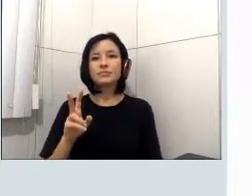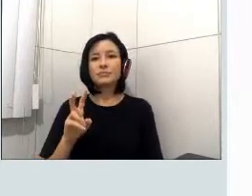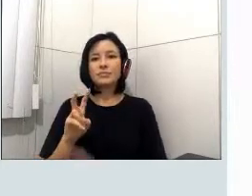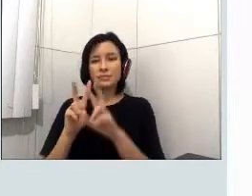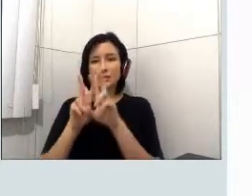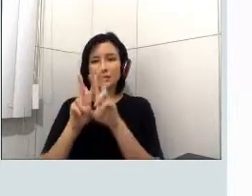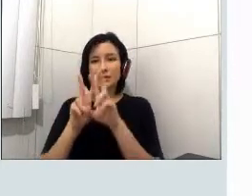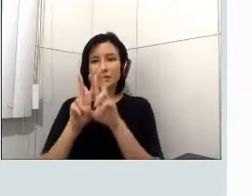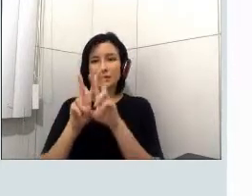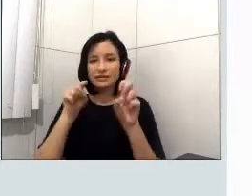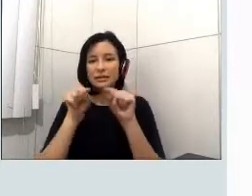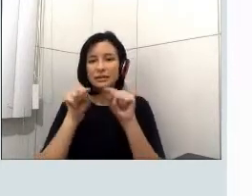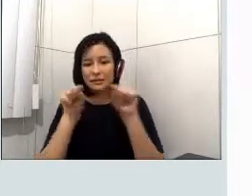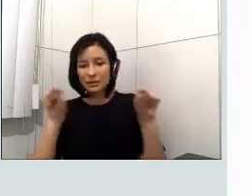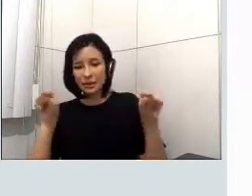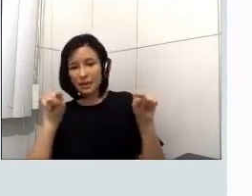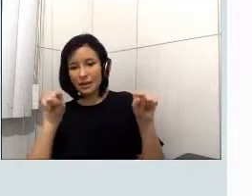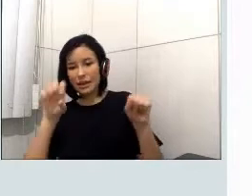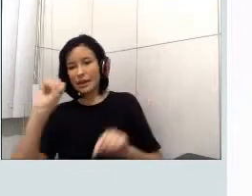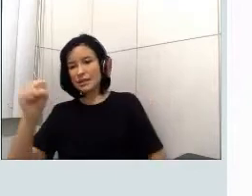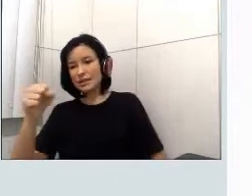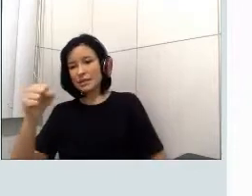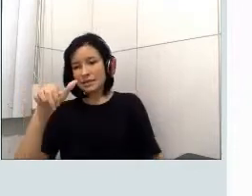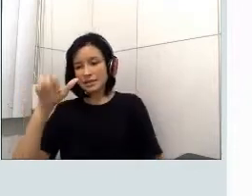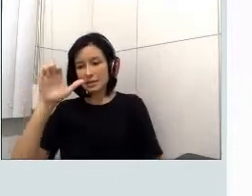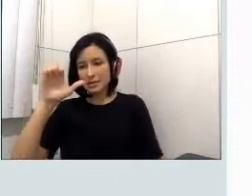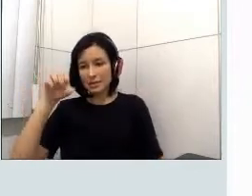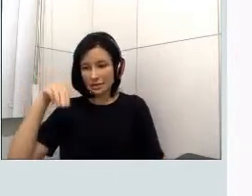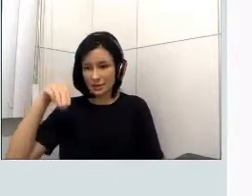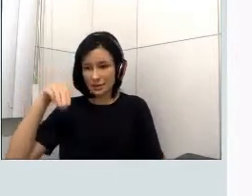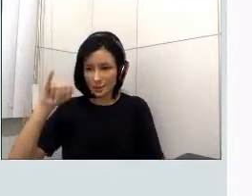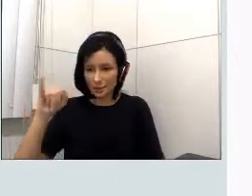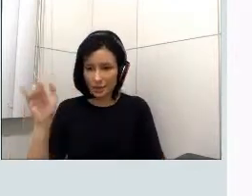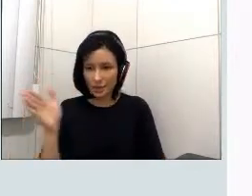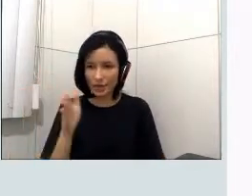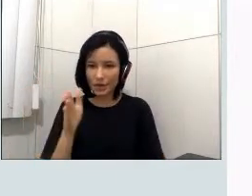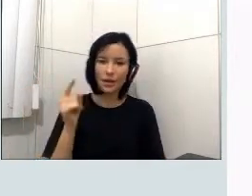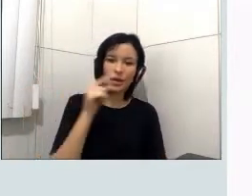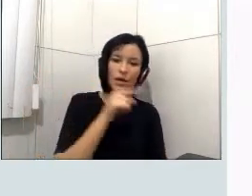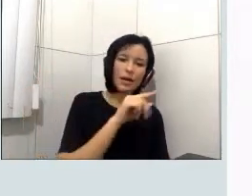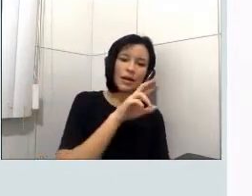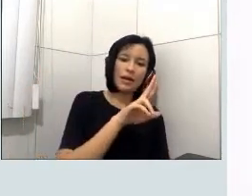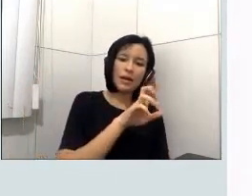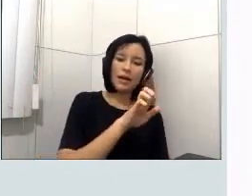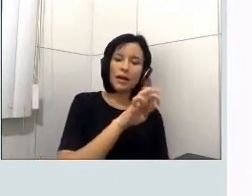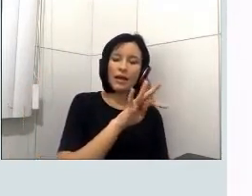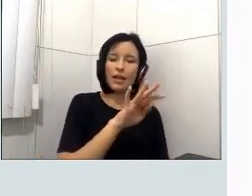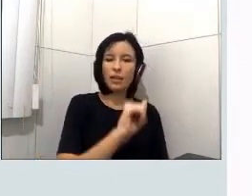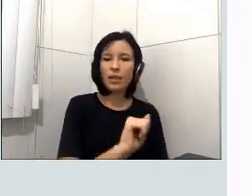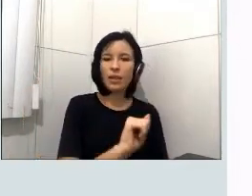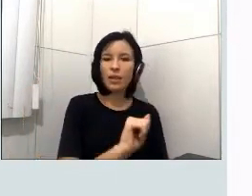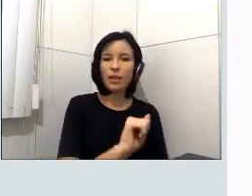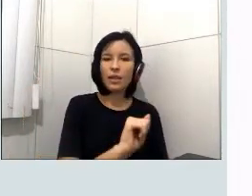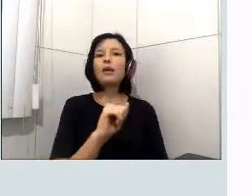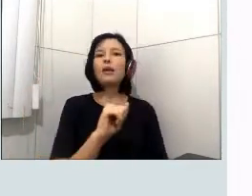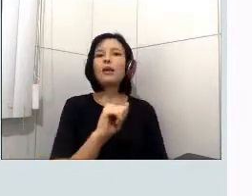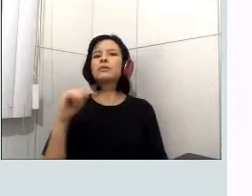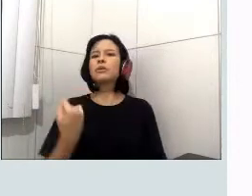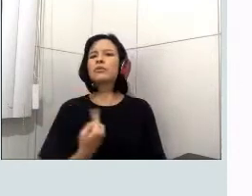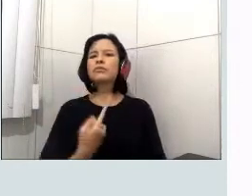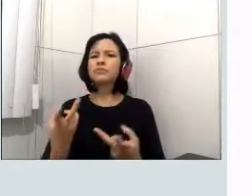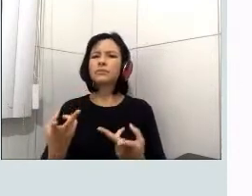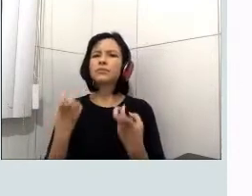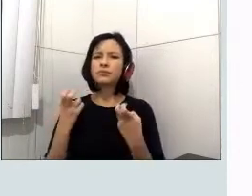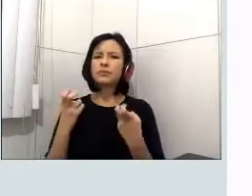ponto médio? Estão vendo aí esse tracinho no meio, né? Então, vamos observar. Como é que nós